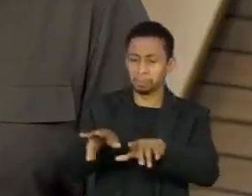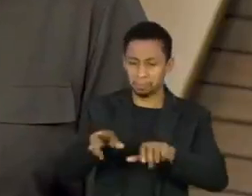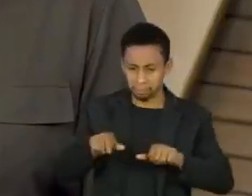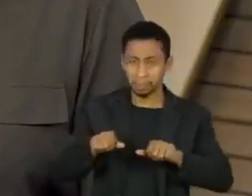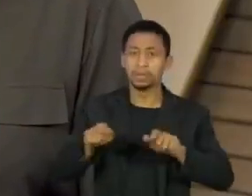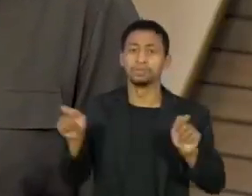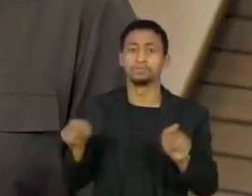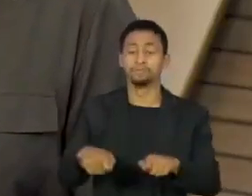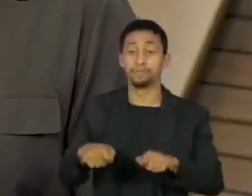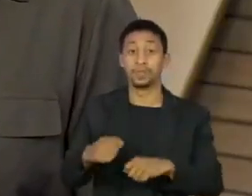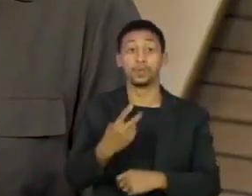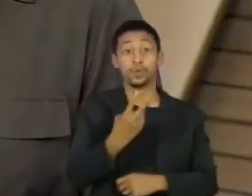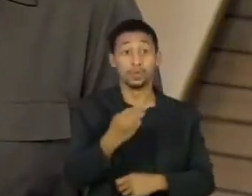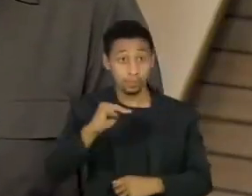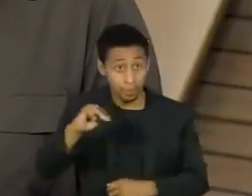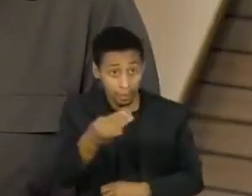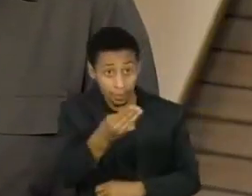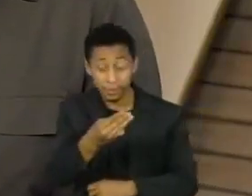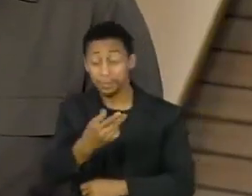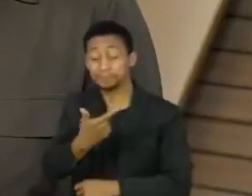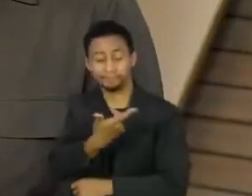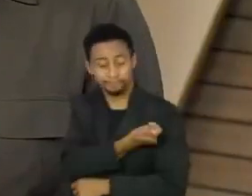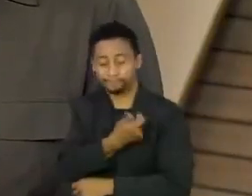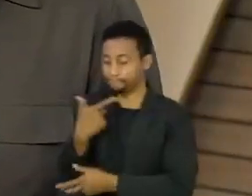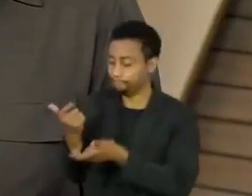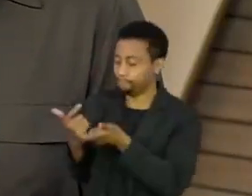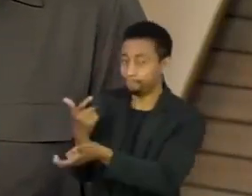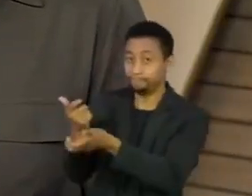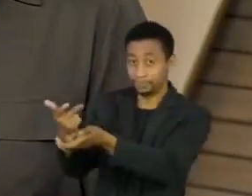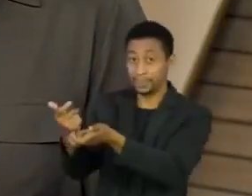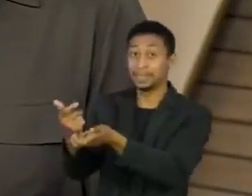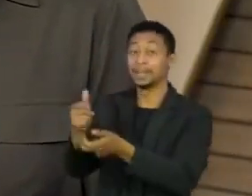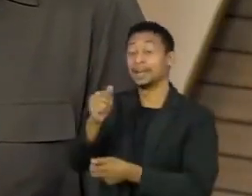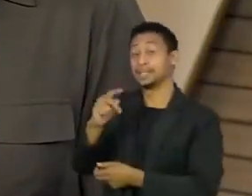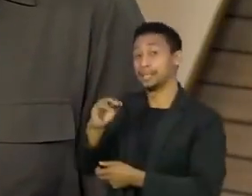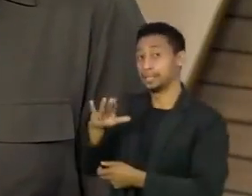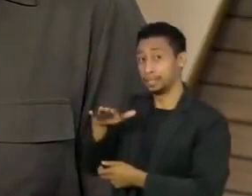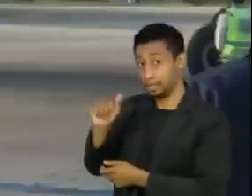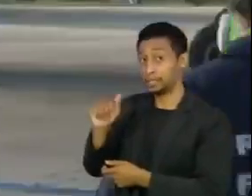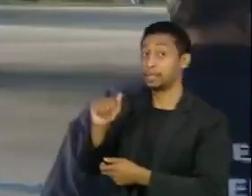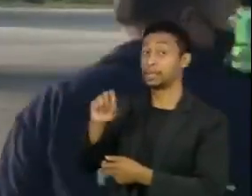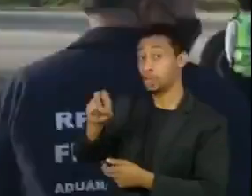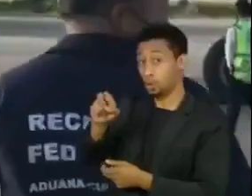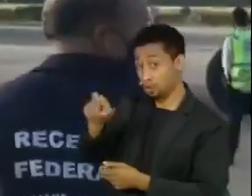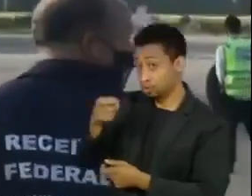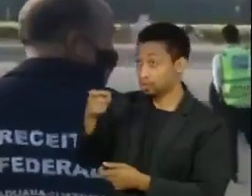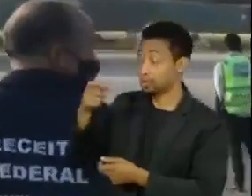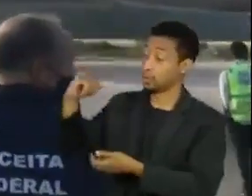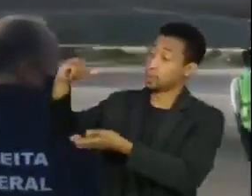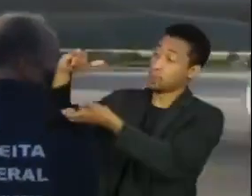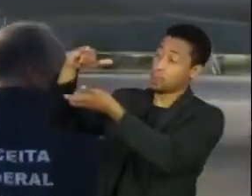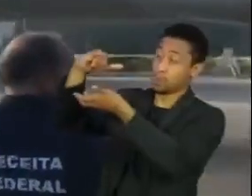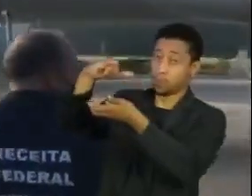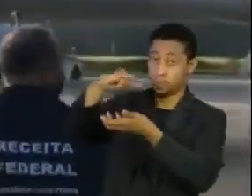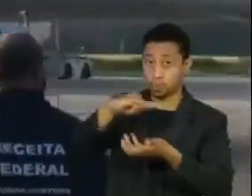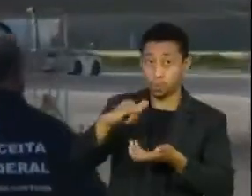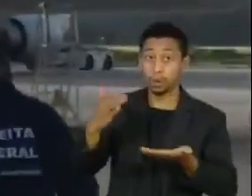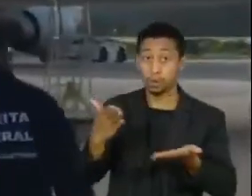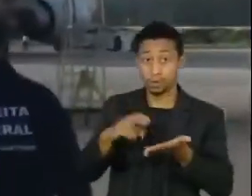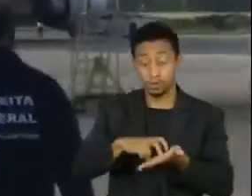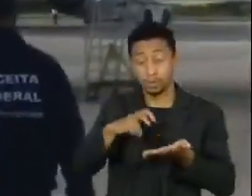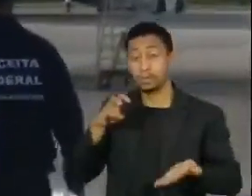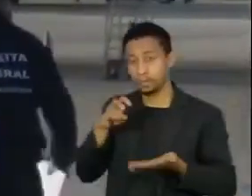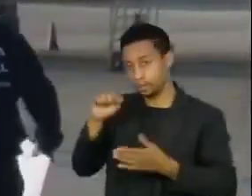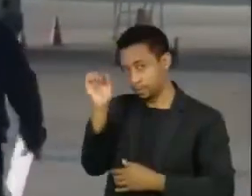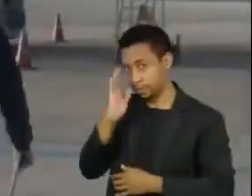bom e dois milhões de doses da vacina de Oxford é transgênica chegaram hoje cedo ao Brasil o avião pousou no Aeroporto